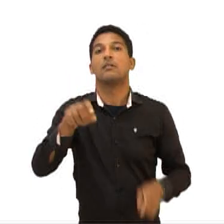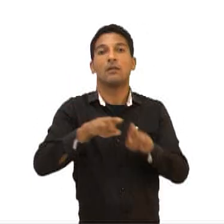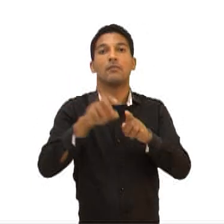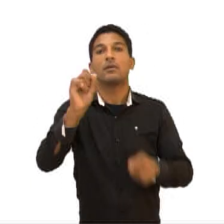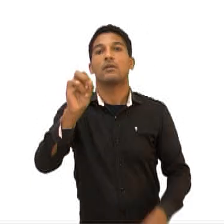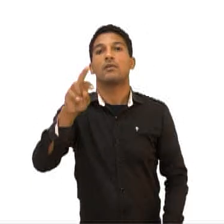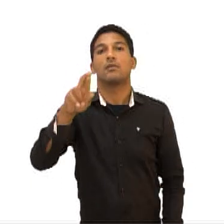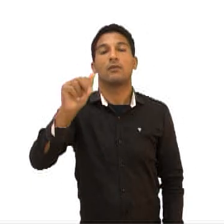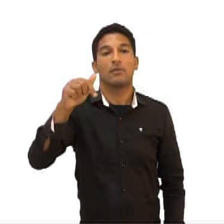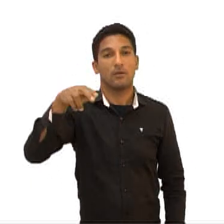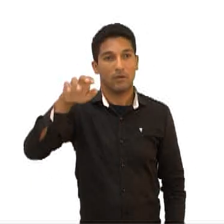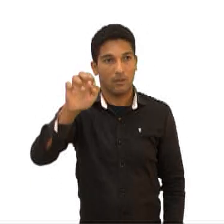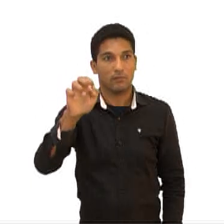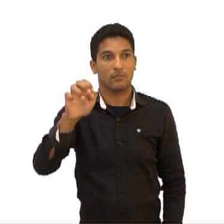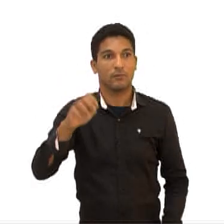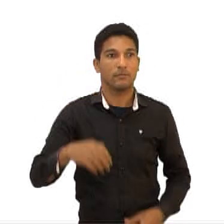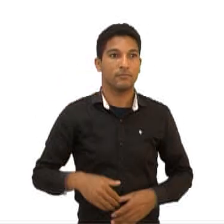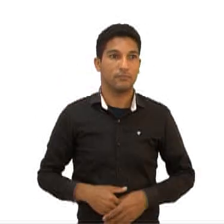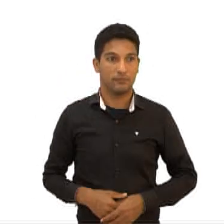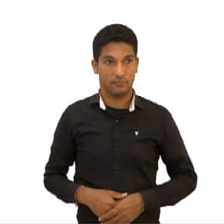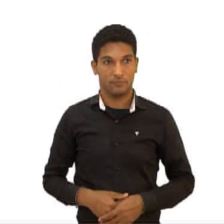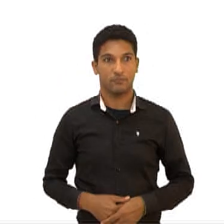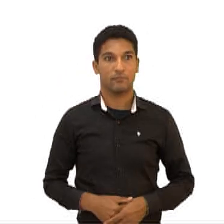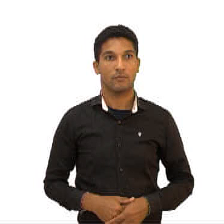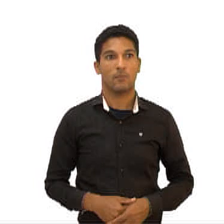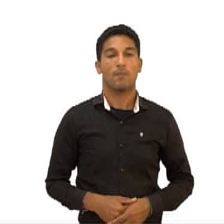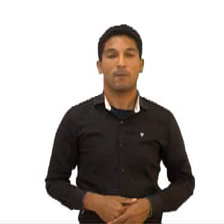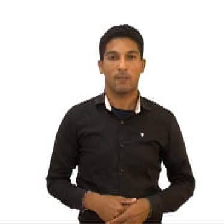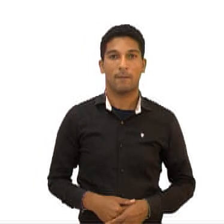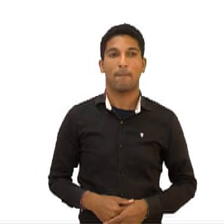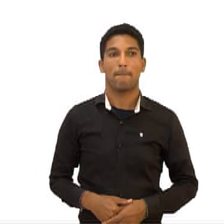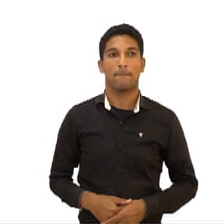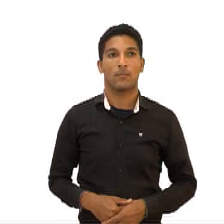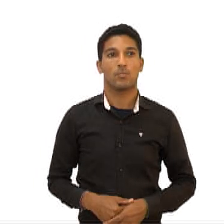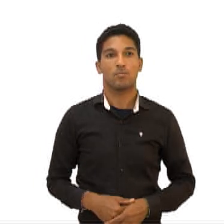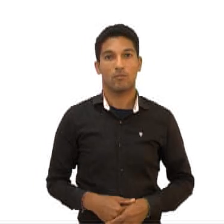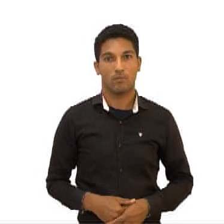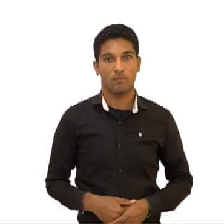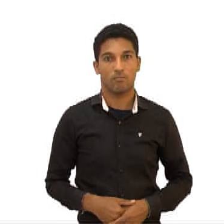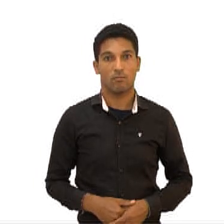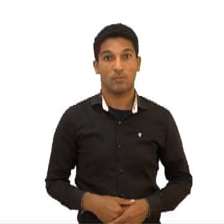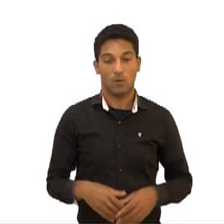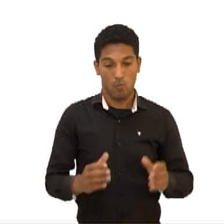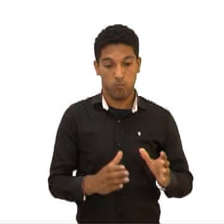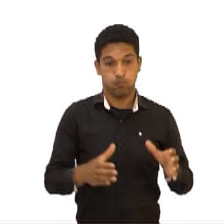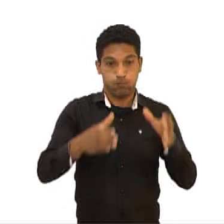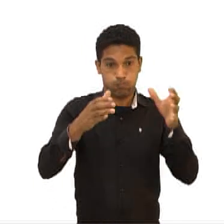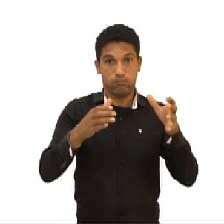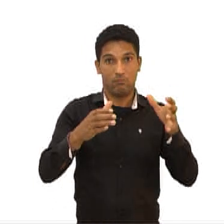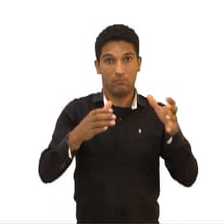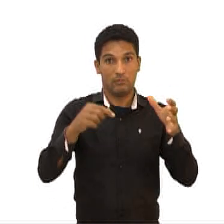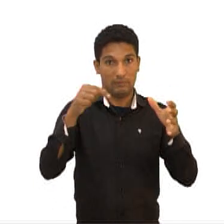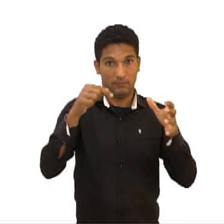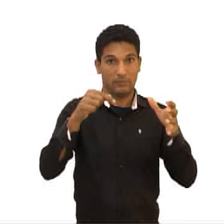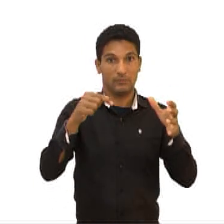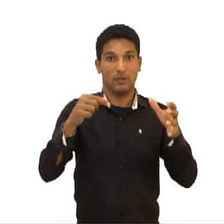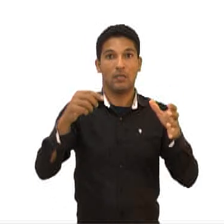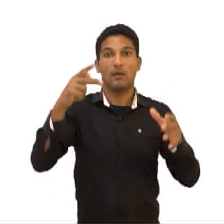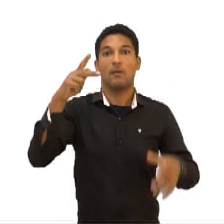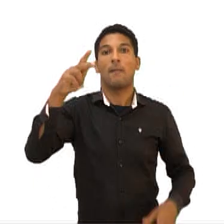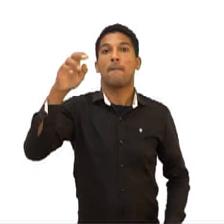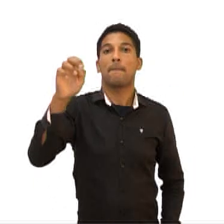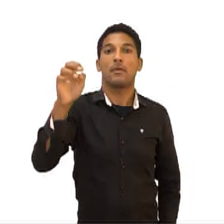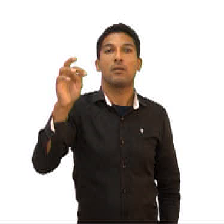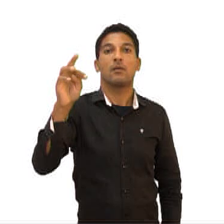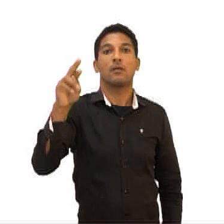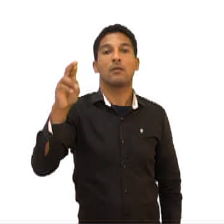fonte de energia cara, até de certa forma. Um barril de petróleo pode chegar a custar $82, ou até mais,